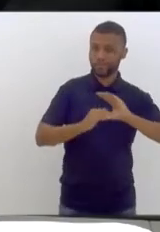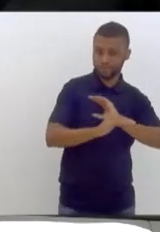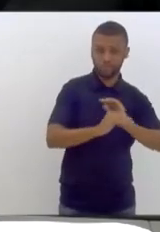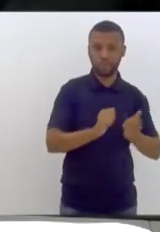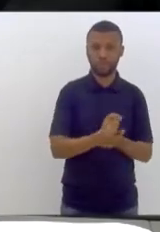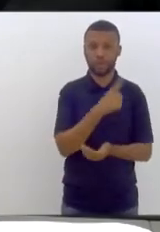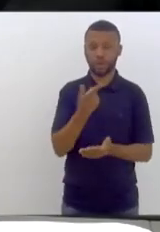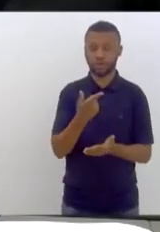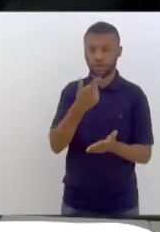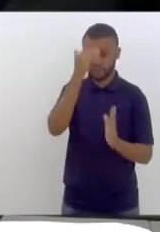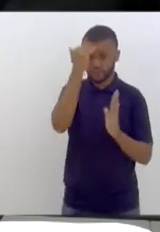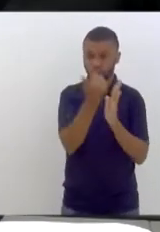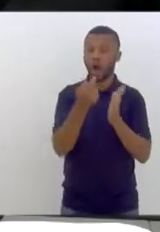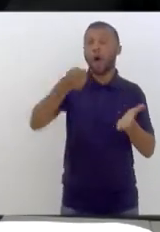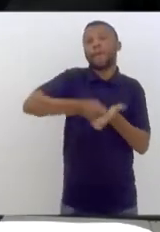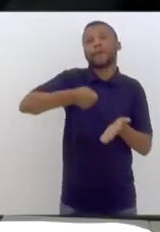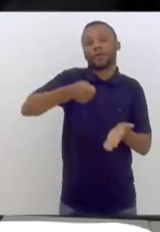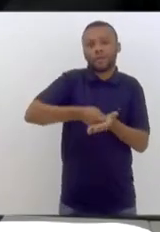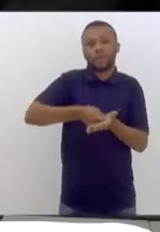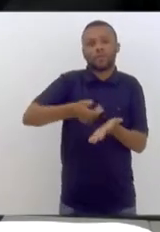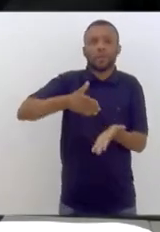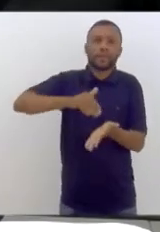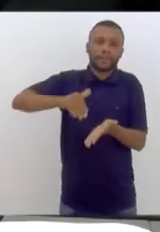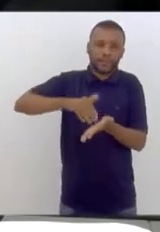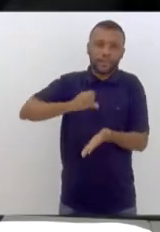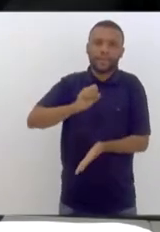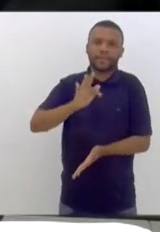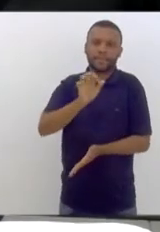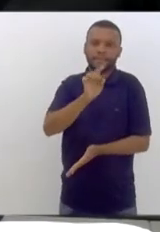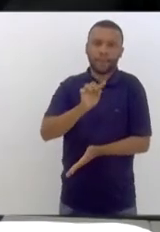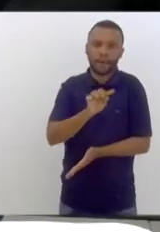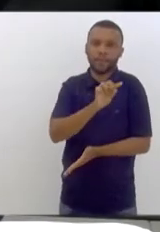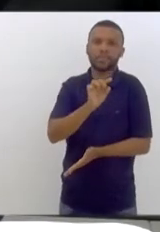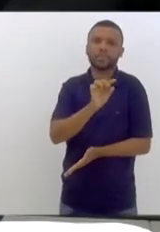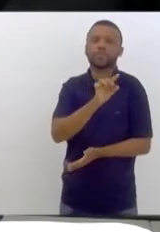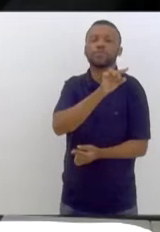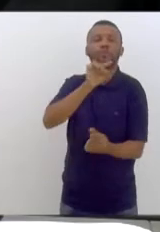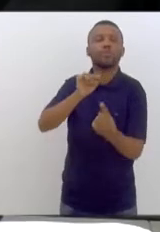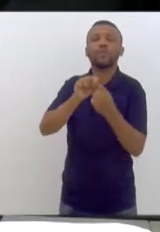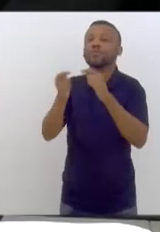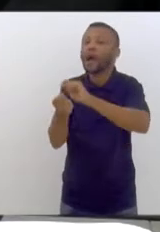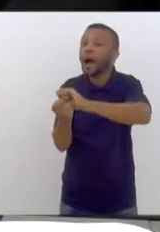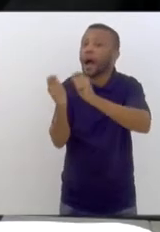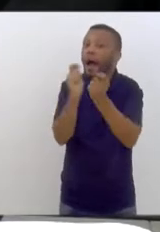da Secretaria de Fazenda na elaboração dessa mensagem, foi no sentido de adequar